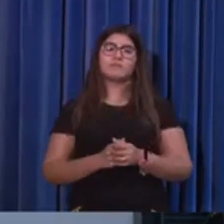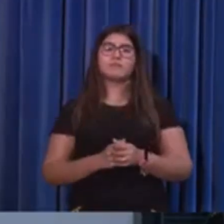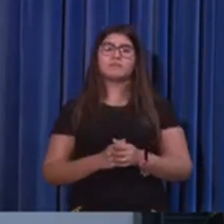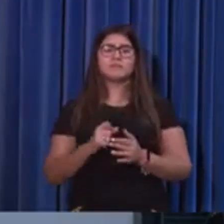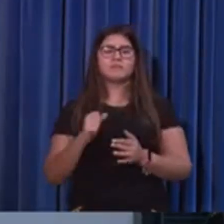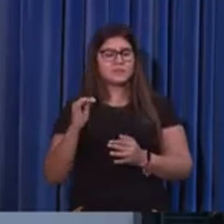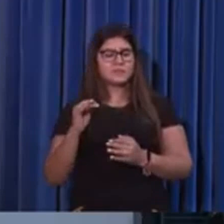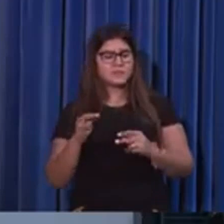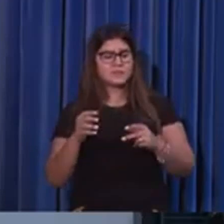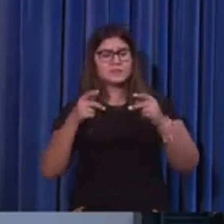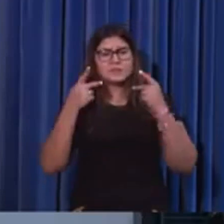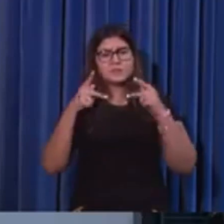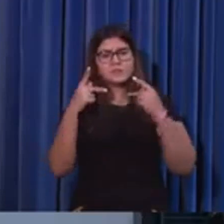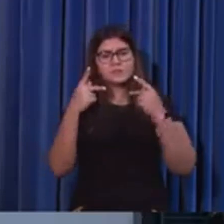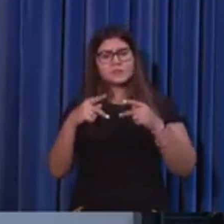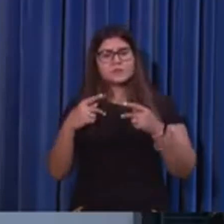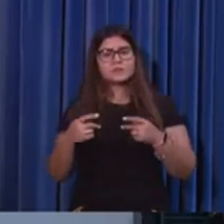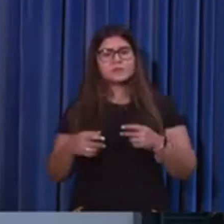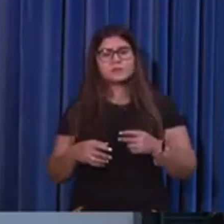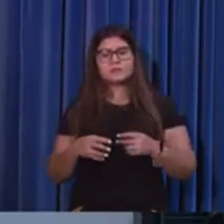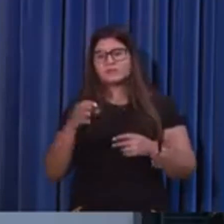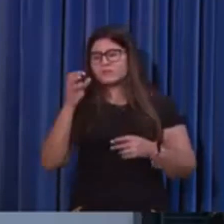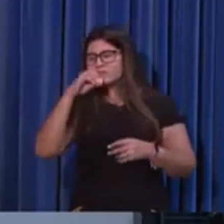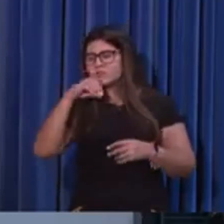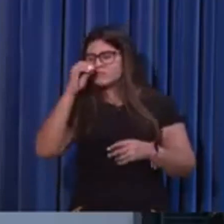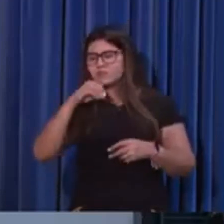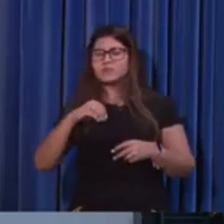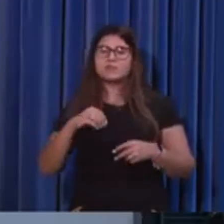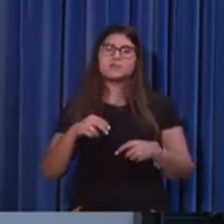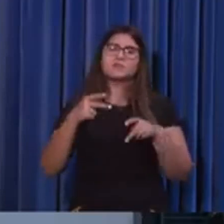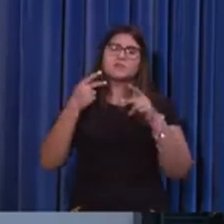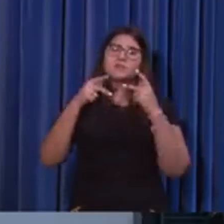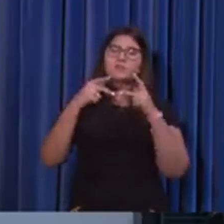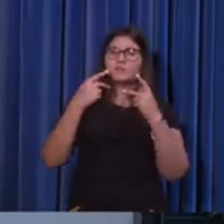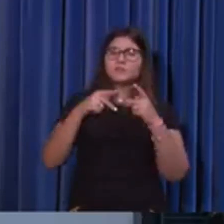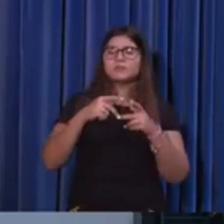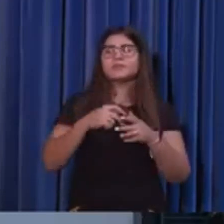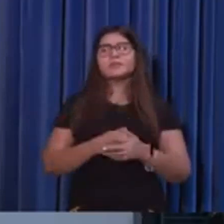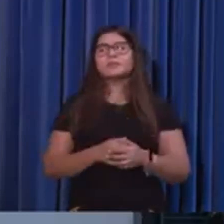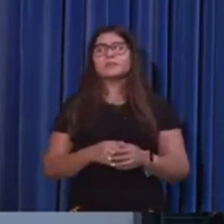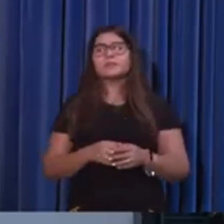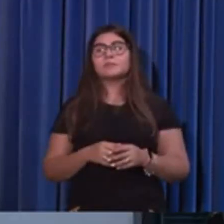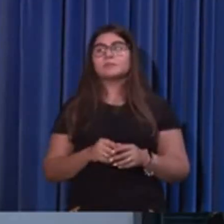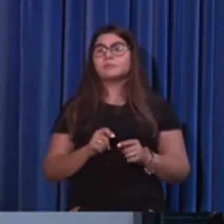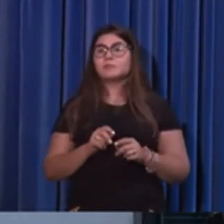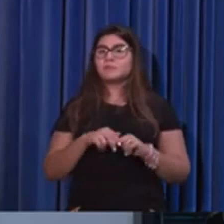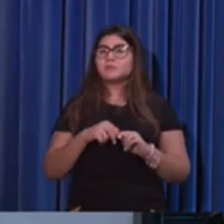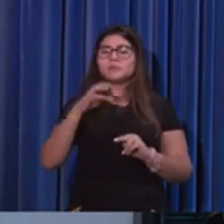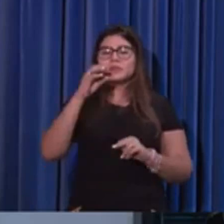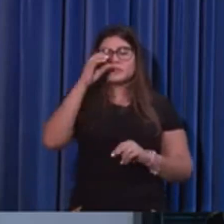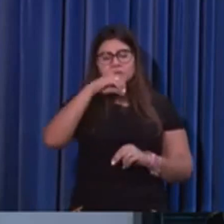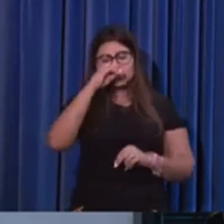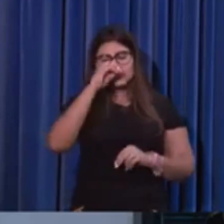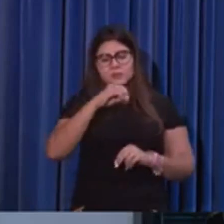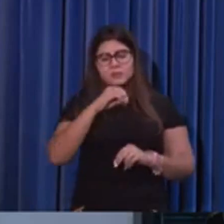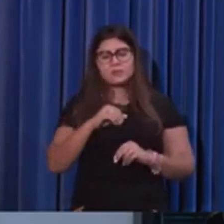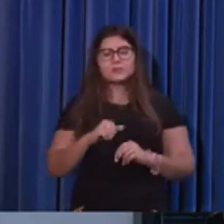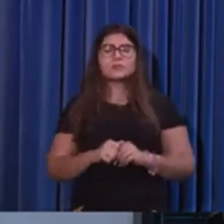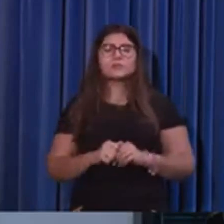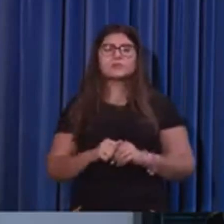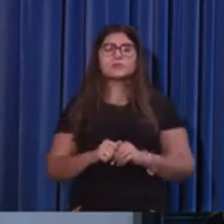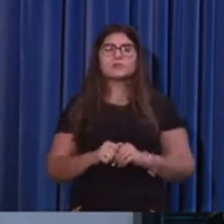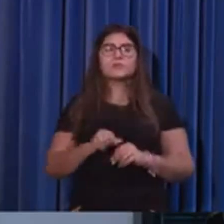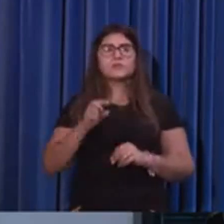estão desistindo do ministério pastoral pelo desânimo? Porque muitas vezes estão com os